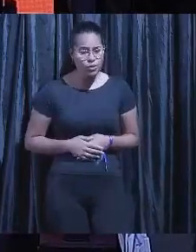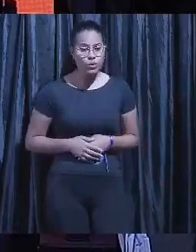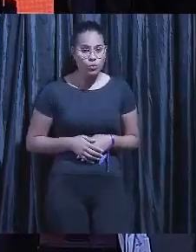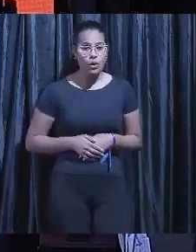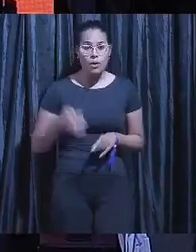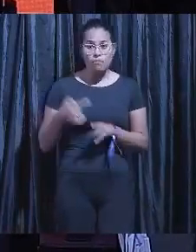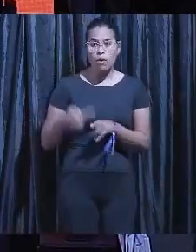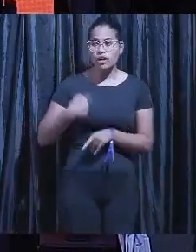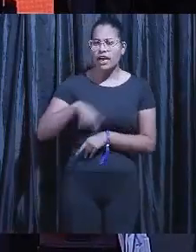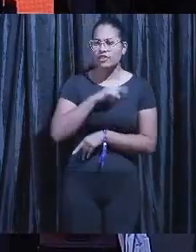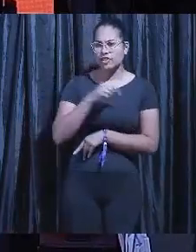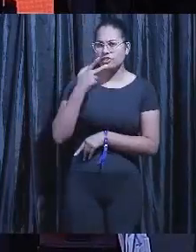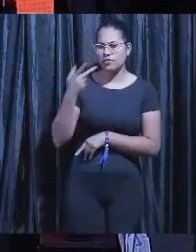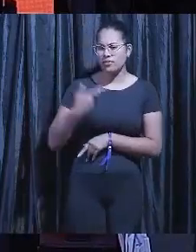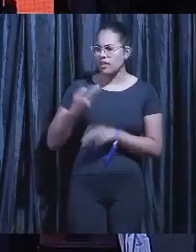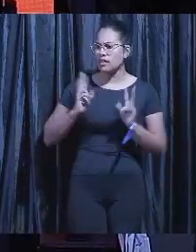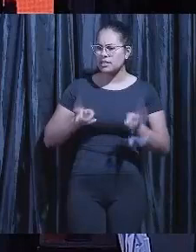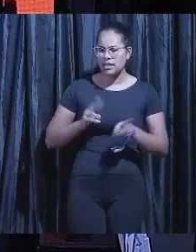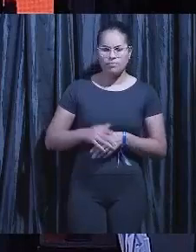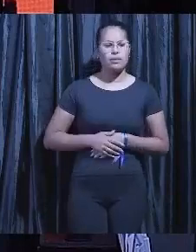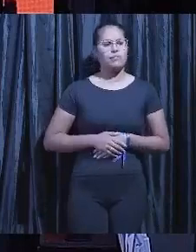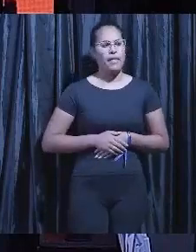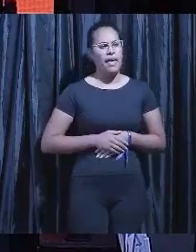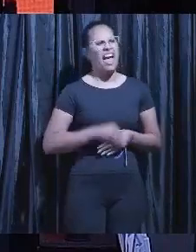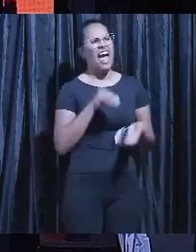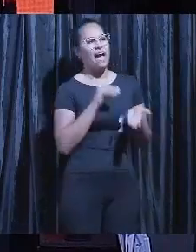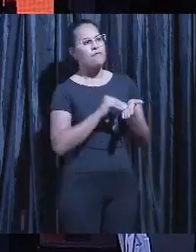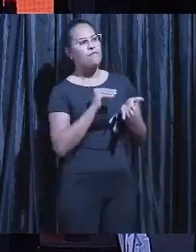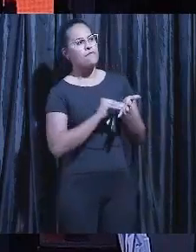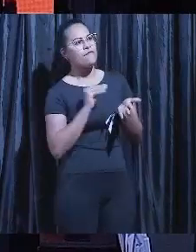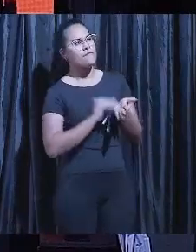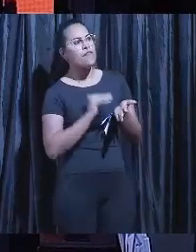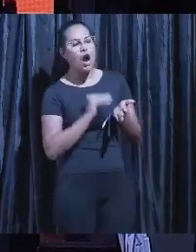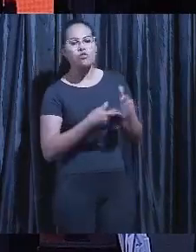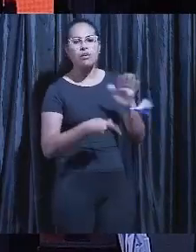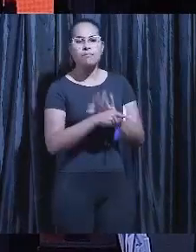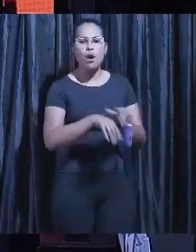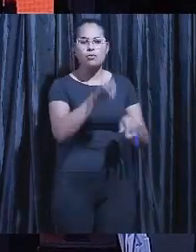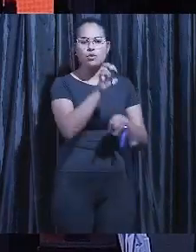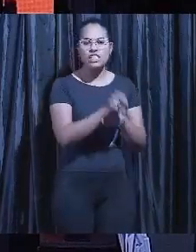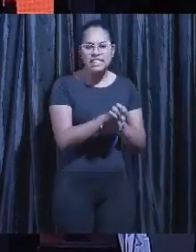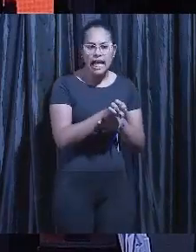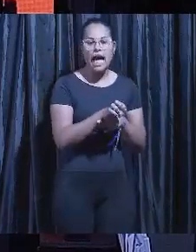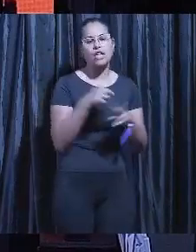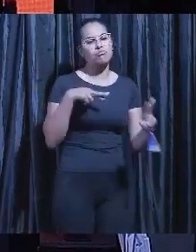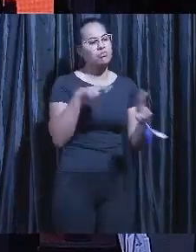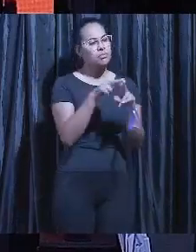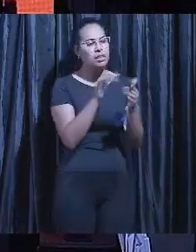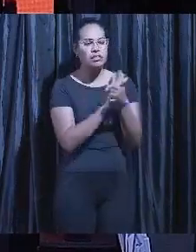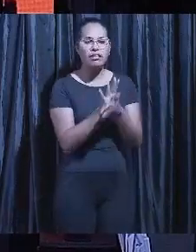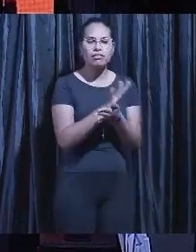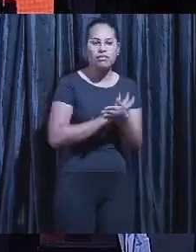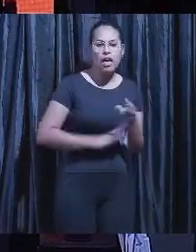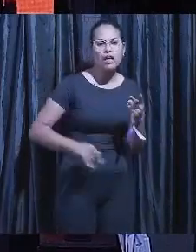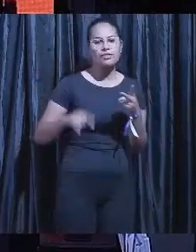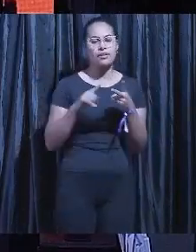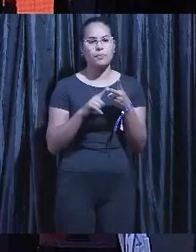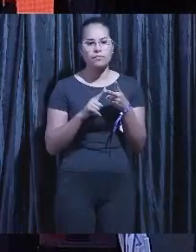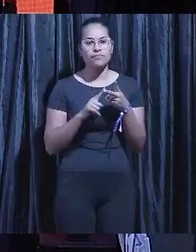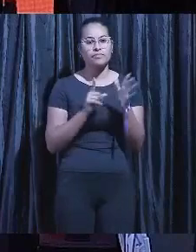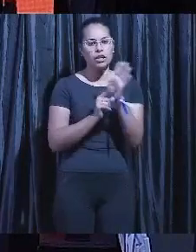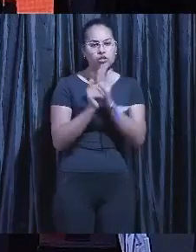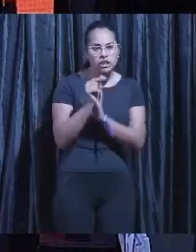periféricos, apesar da ausência do Estado, apesar da exclusão, apesar dos